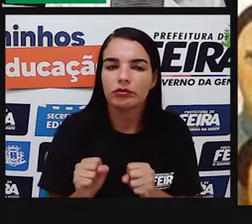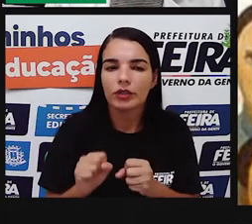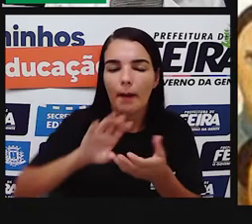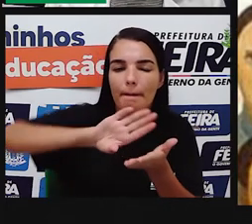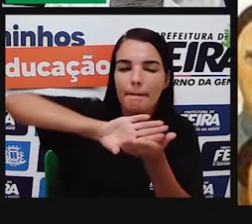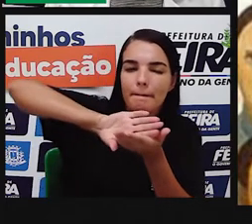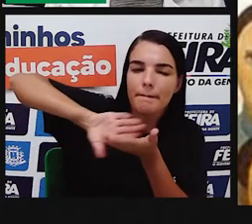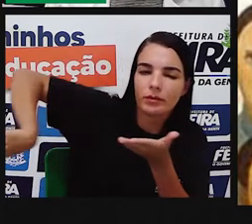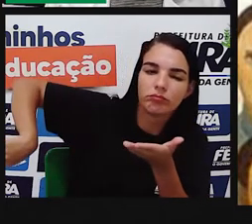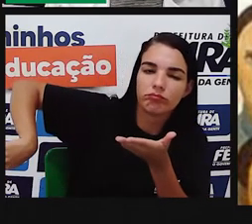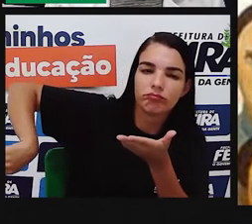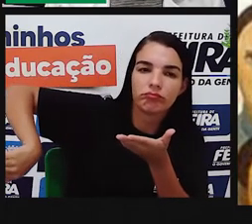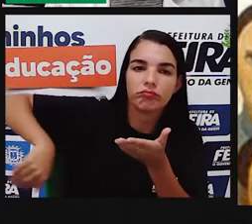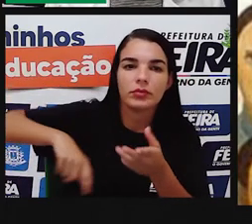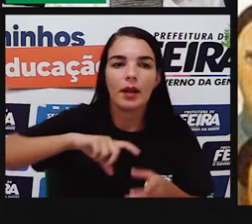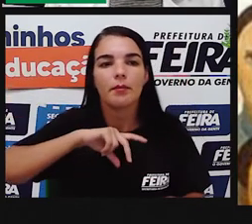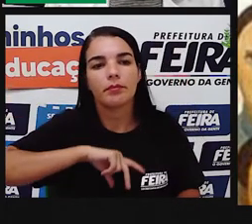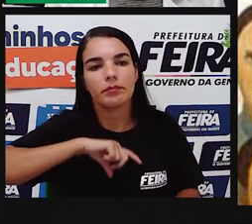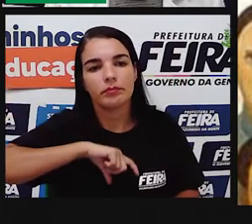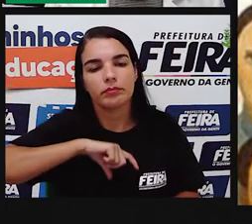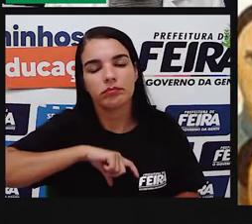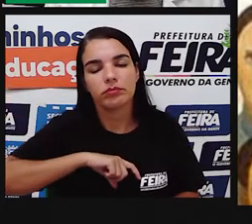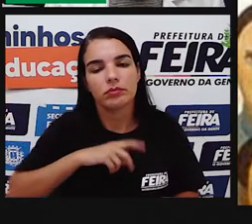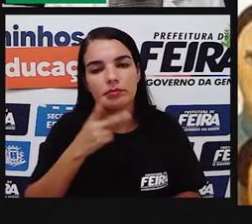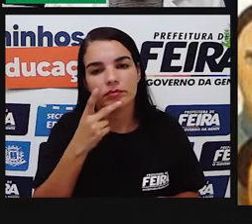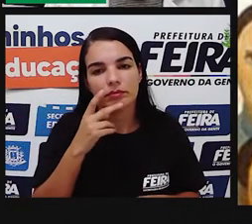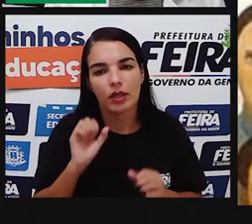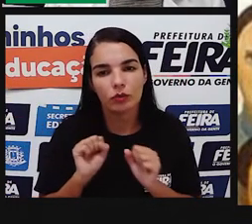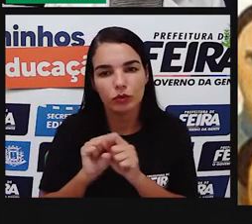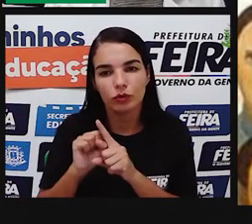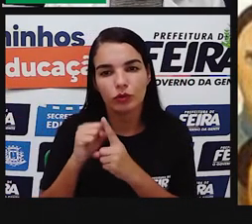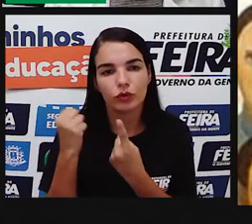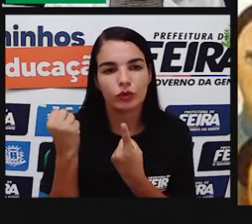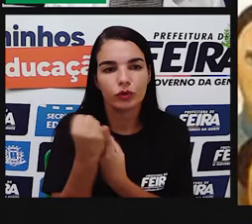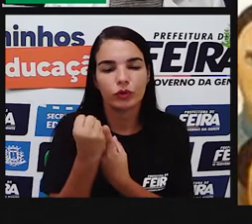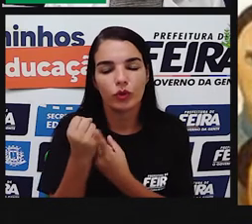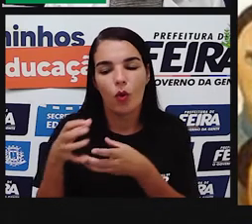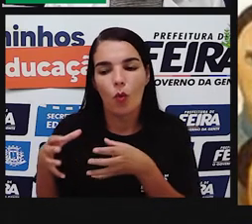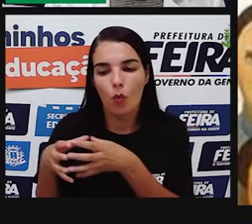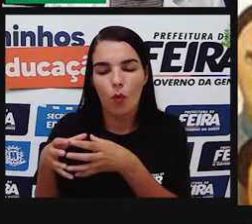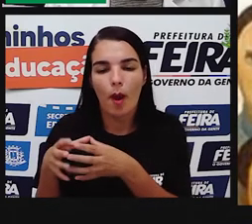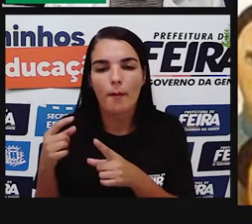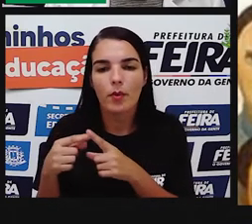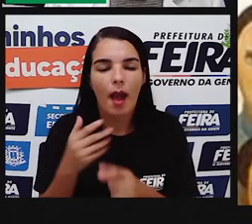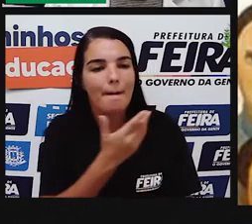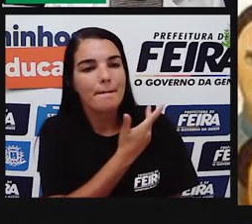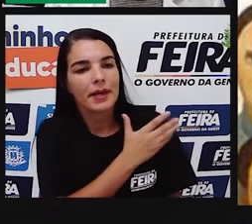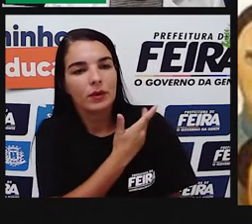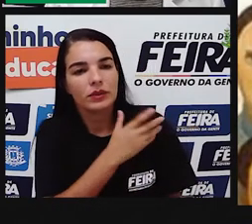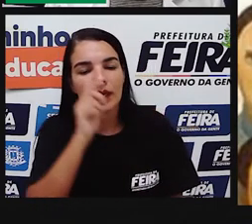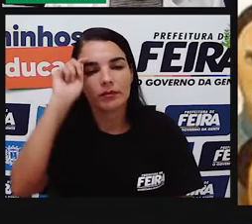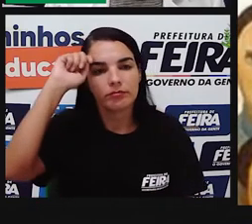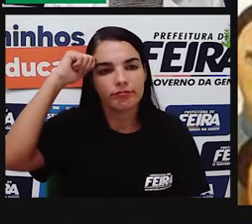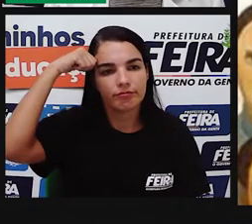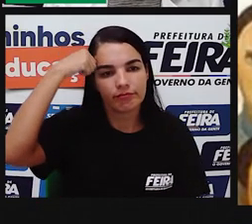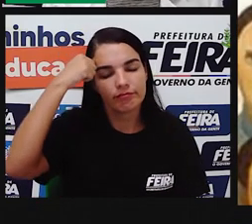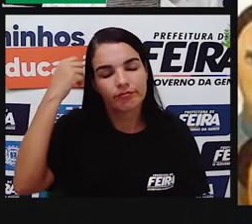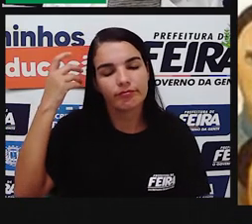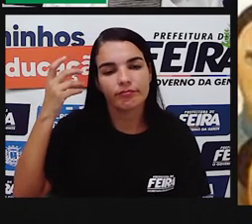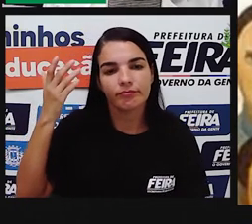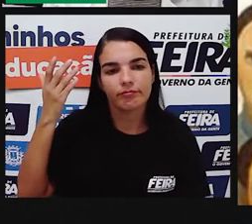atitude da nossa, do nosso convívio social. Preconceito, racismo, discriminação,